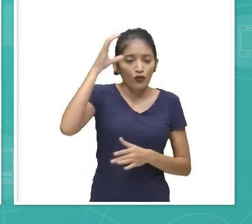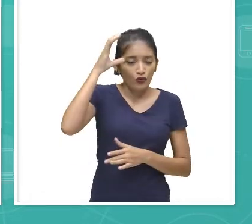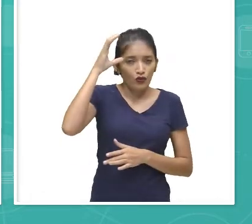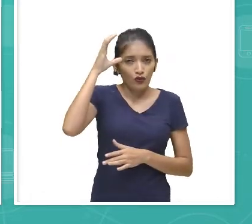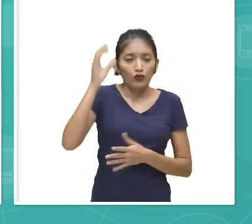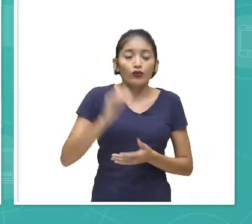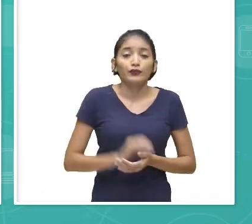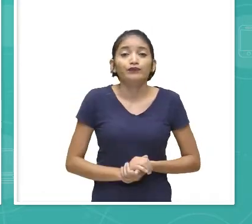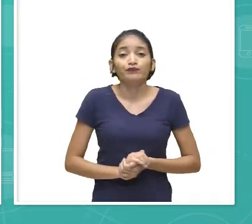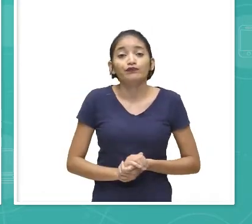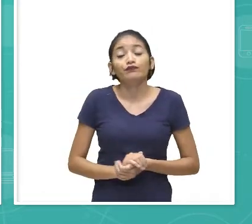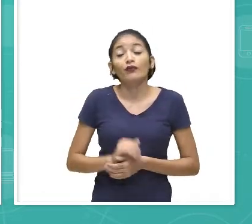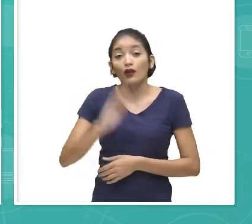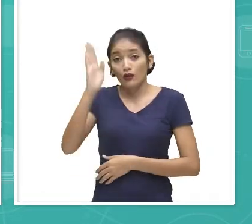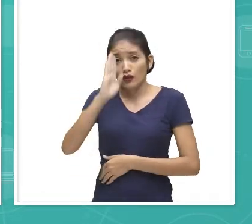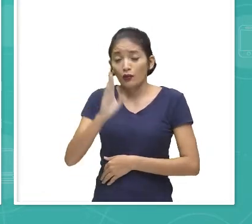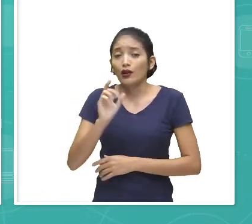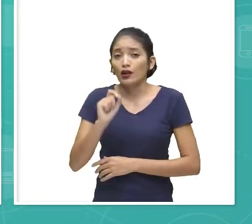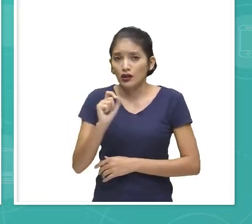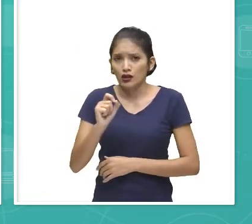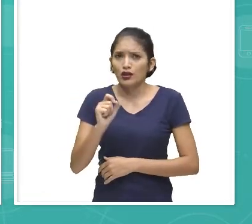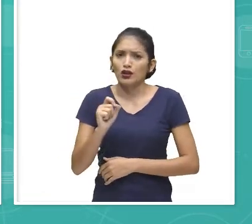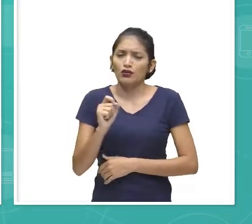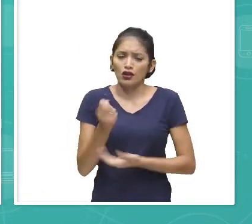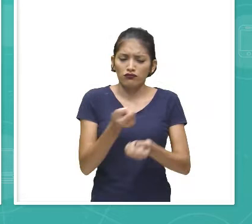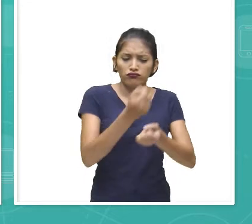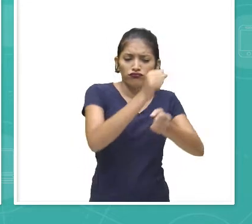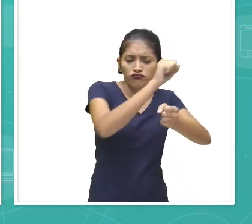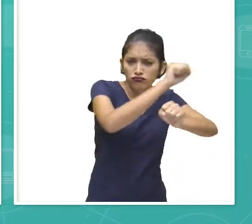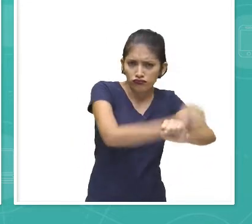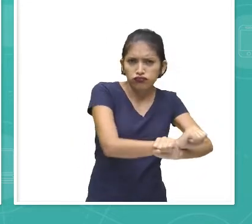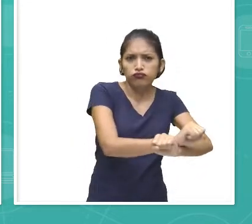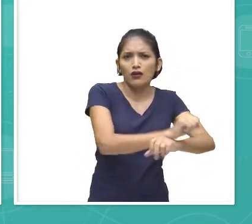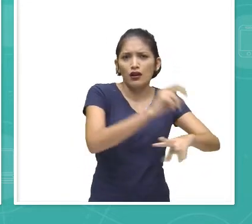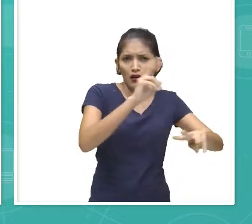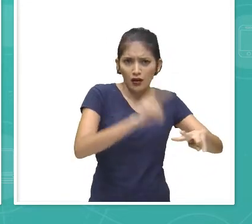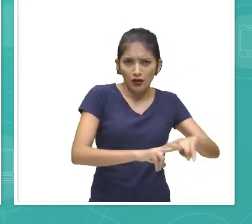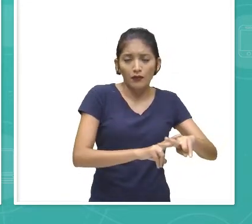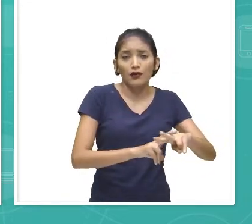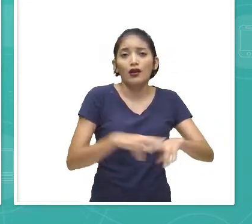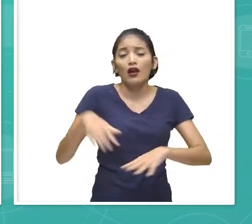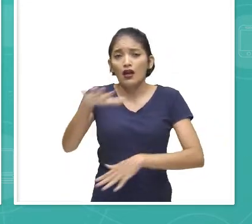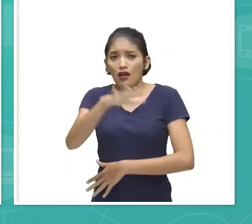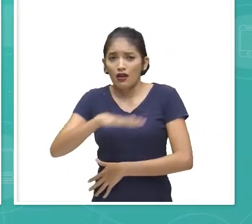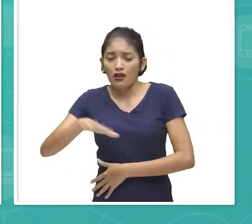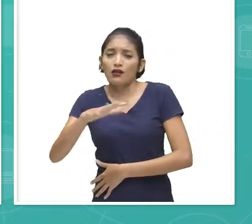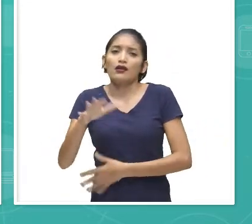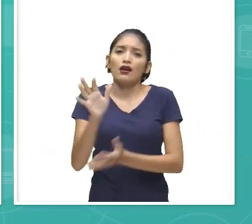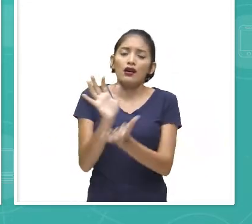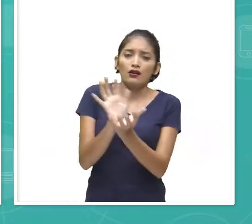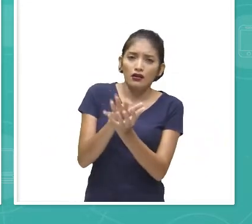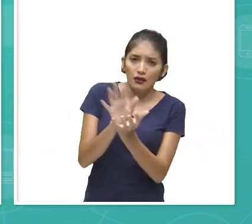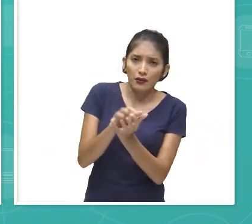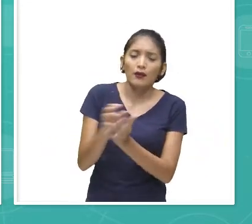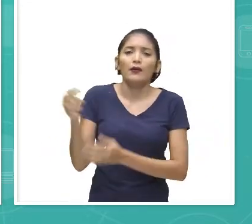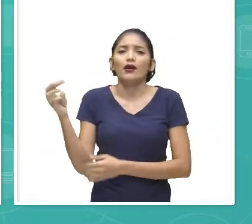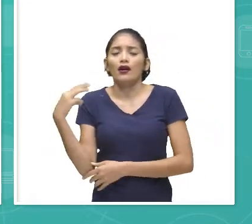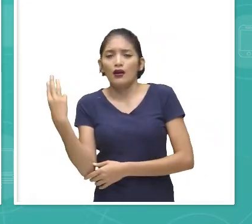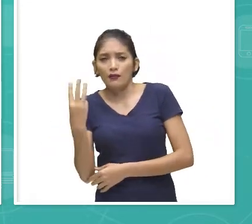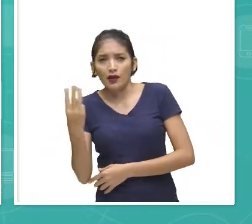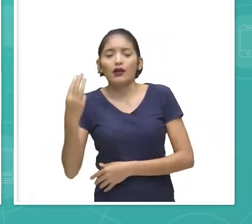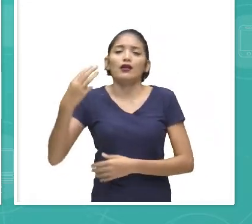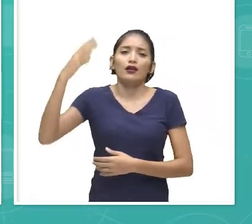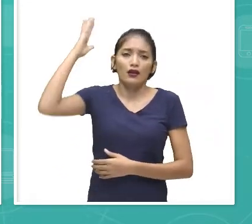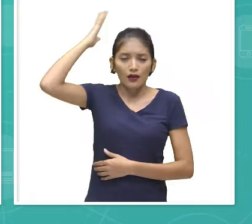os povos bantus foram submetidos à escravidão nos atuais estados de Pernambuco, Alagoas, Maranhão, Pará, Rio